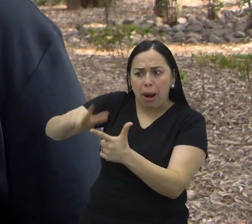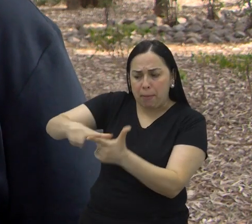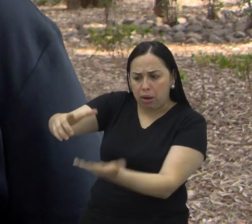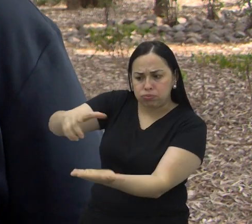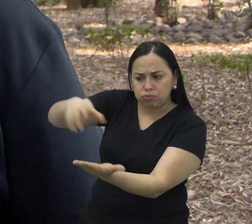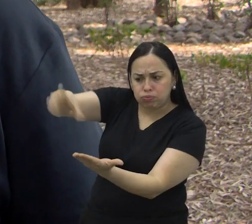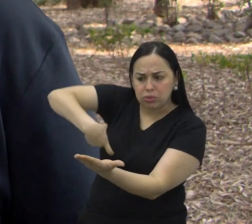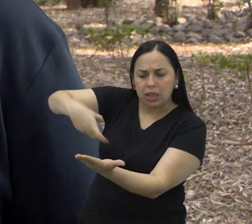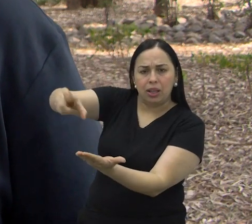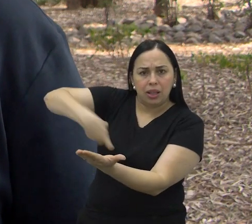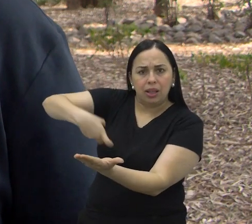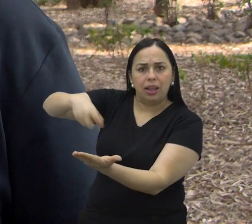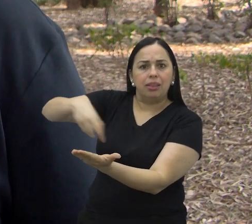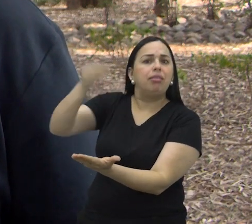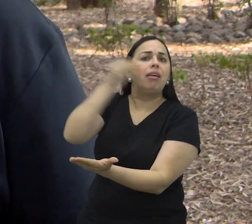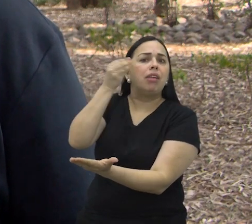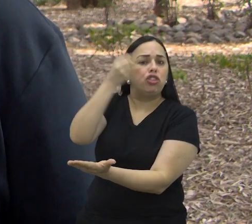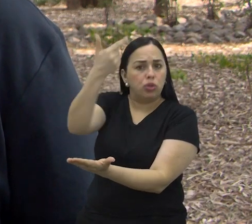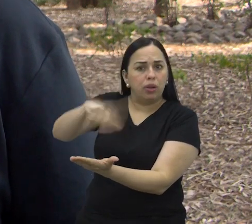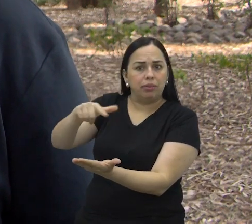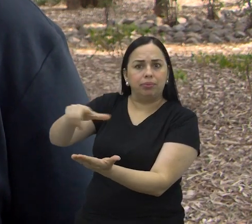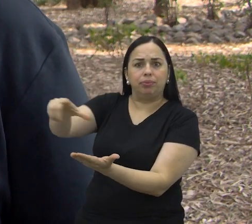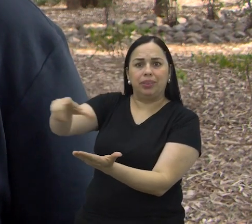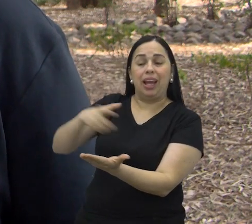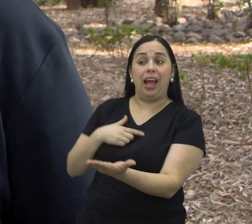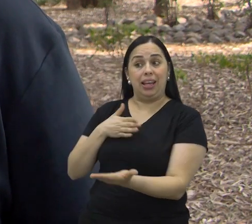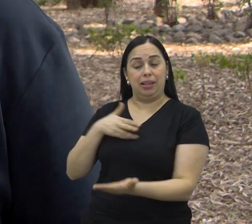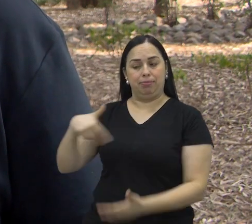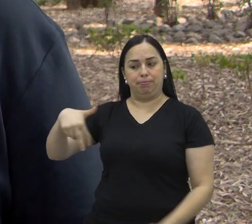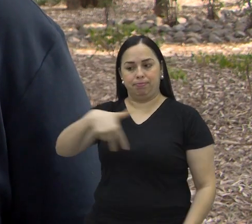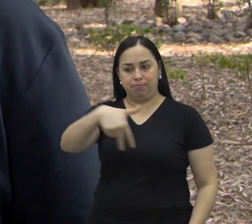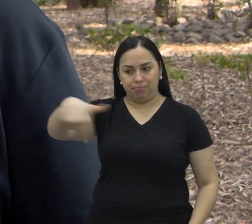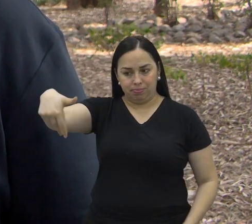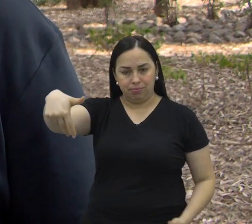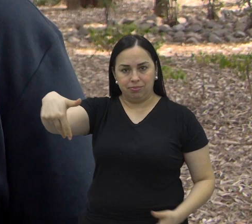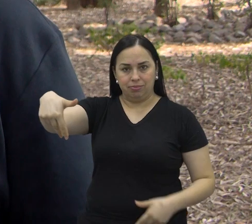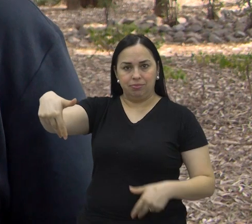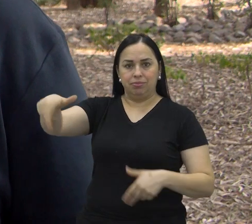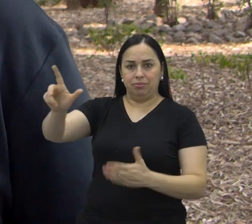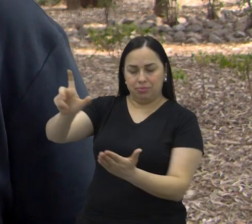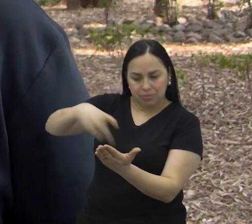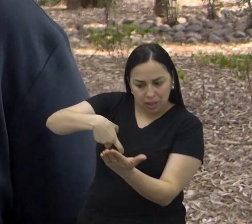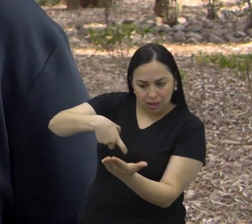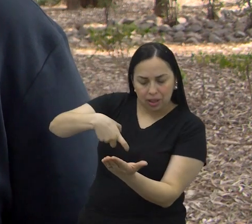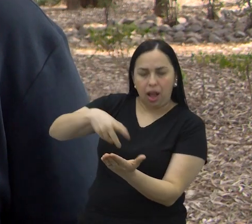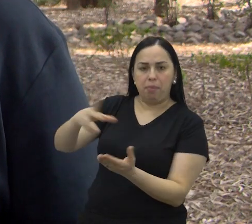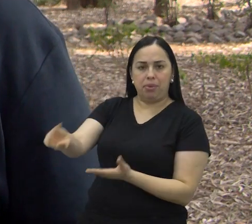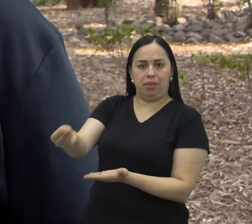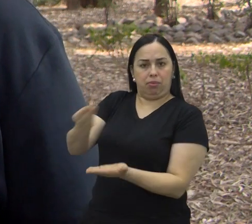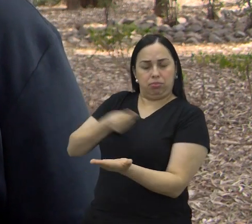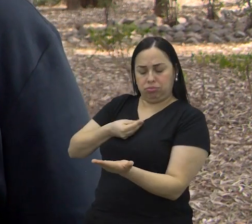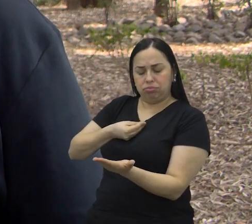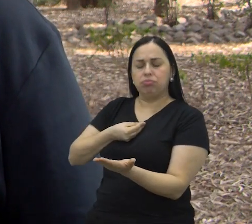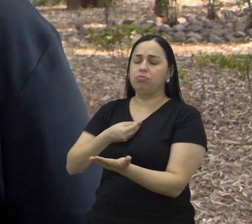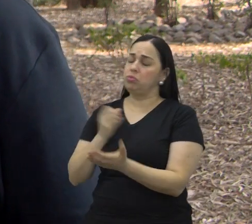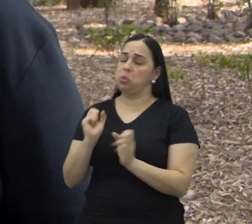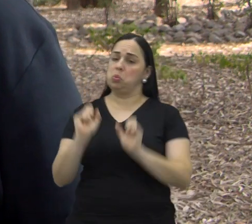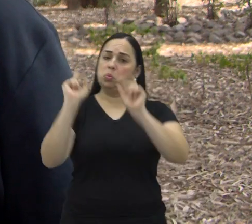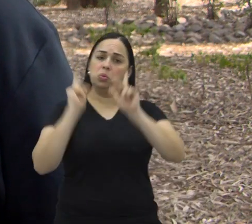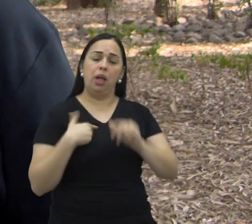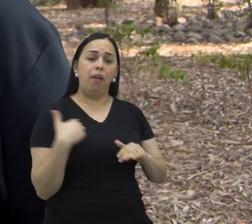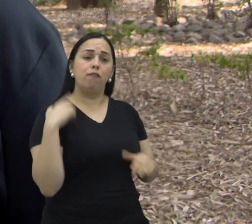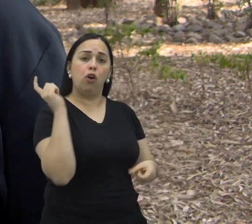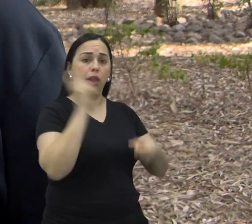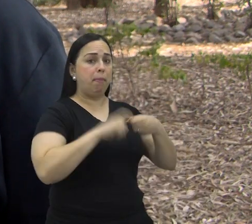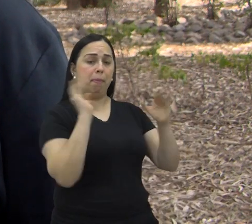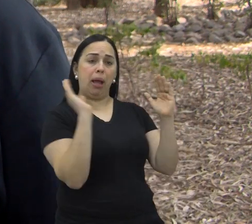máquina e ele precisaria testar de novo. Nisso ele foi lá, passou a maquininha, devolveu o cartão para mim. Fui para